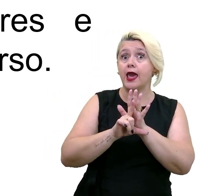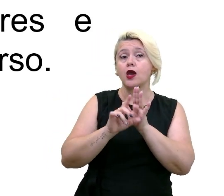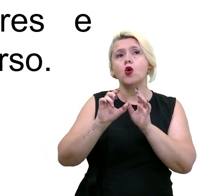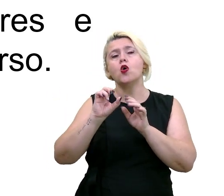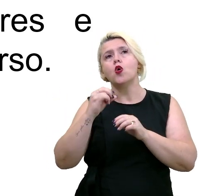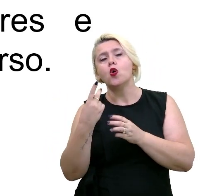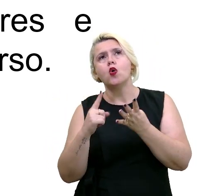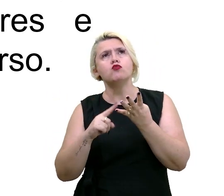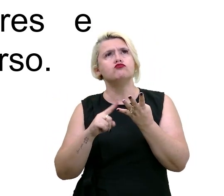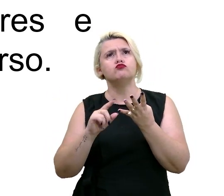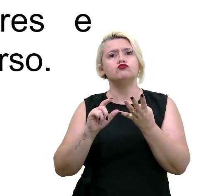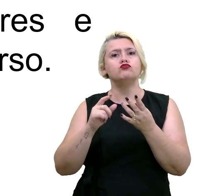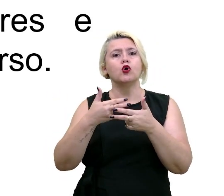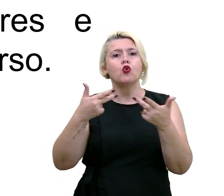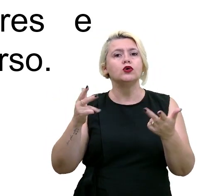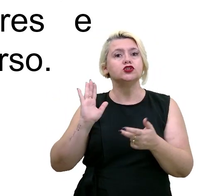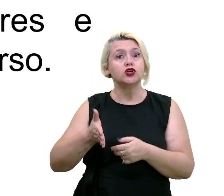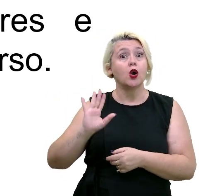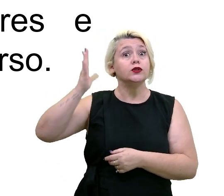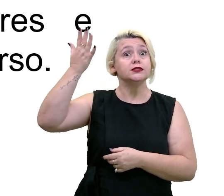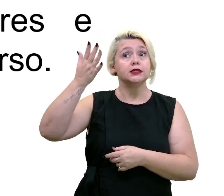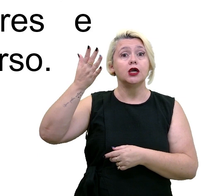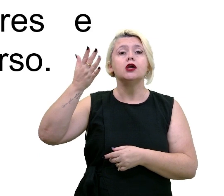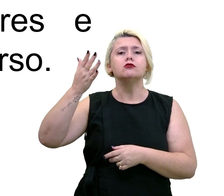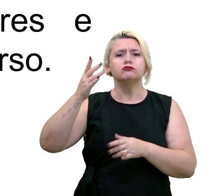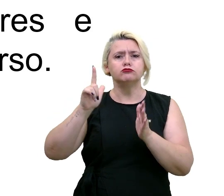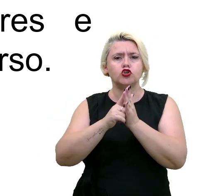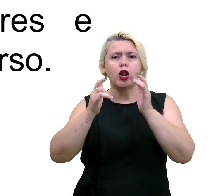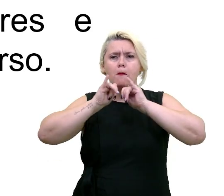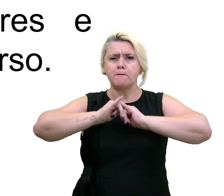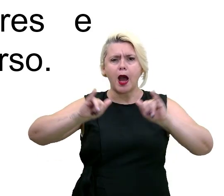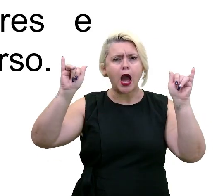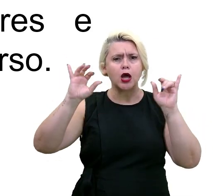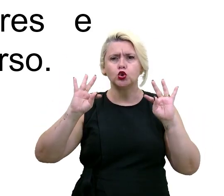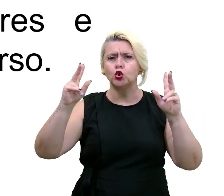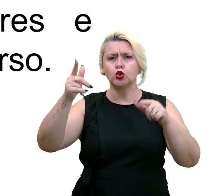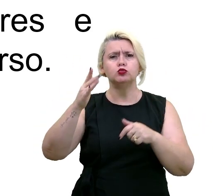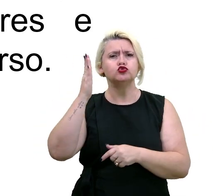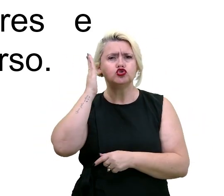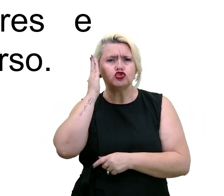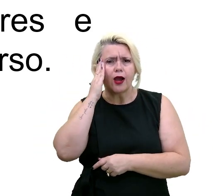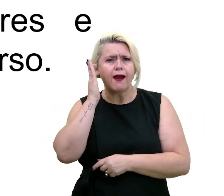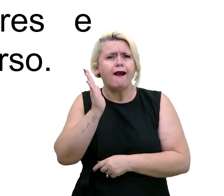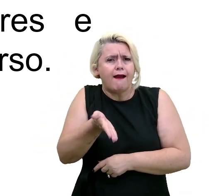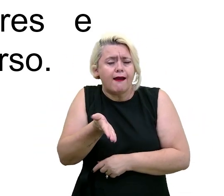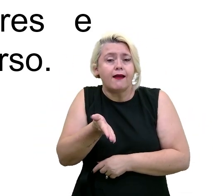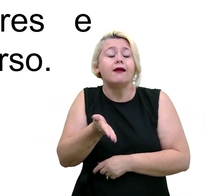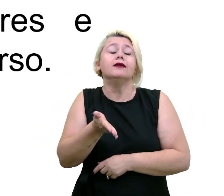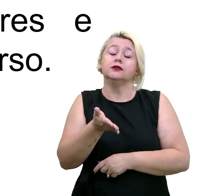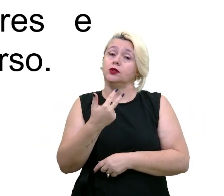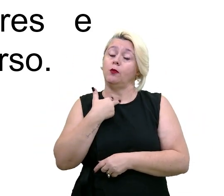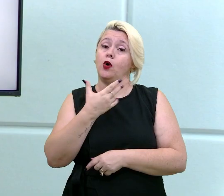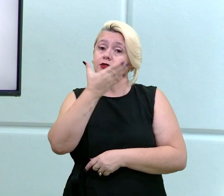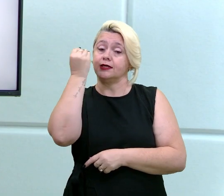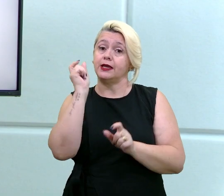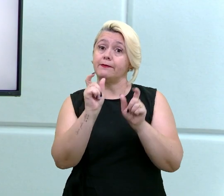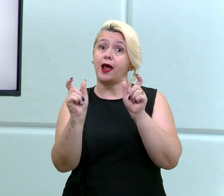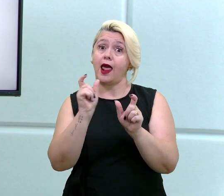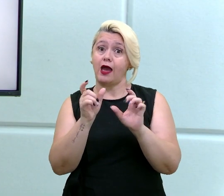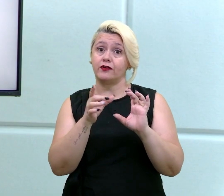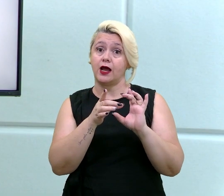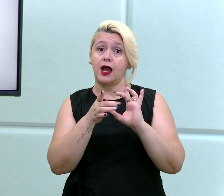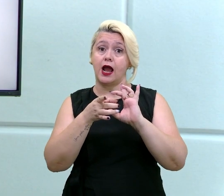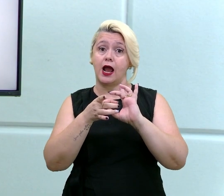que aconteceu e todo mundo ficou sabendo, uma notícia, sem esquecer daqueles elementos articuladores. Por